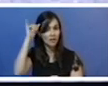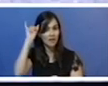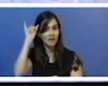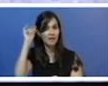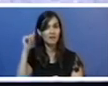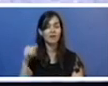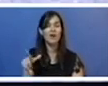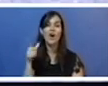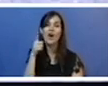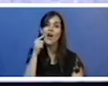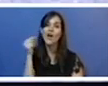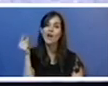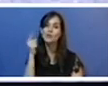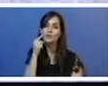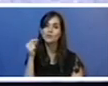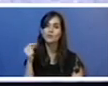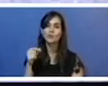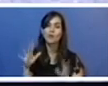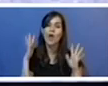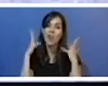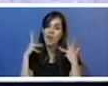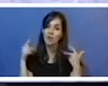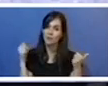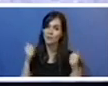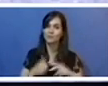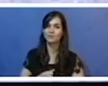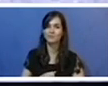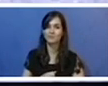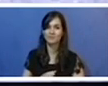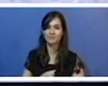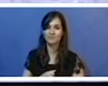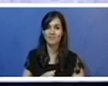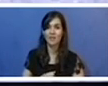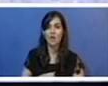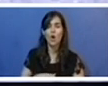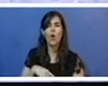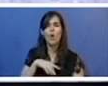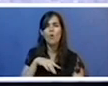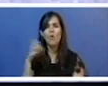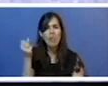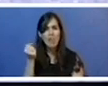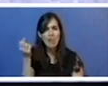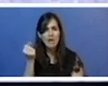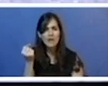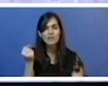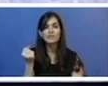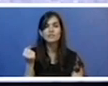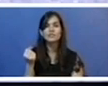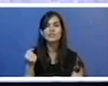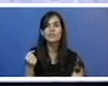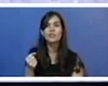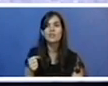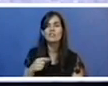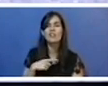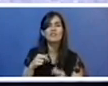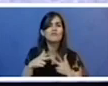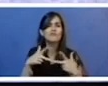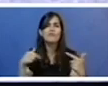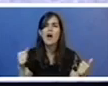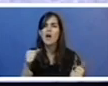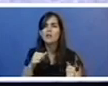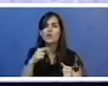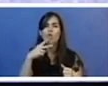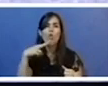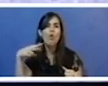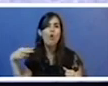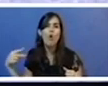vaca, gato e a leoa. O leite é um líquido que ele é composto por várias substâncias